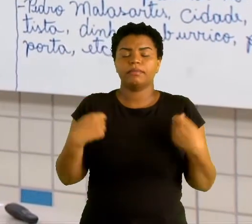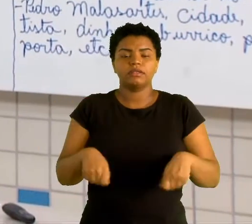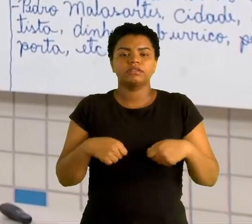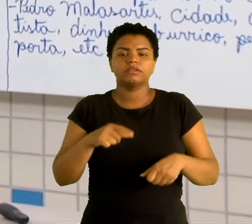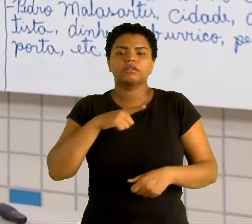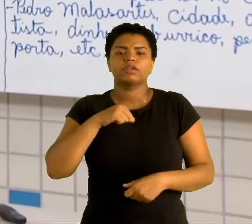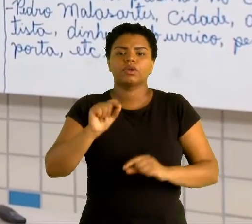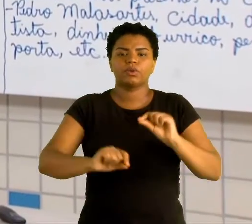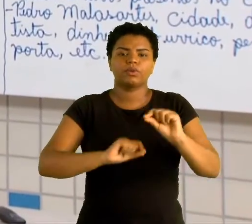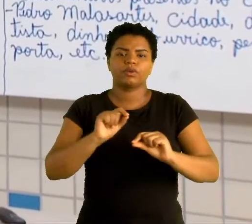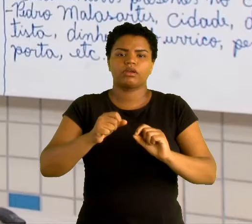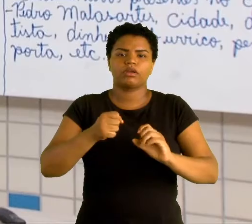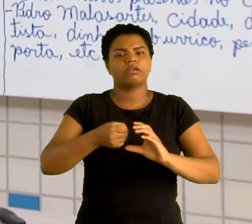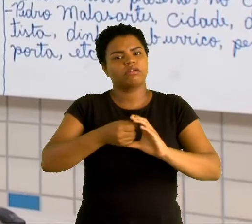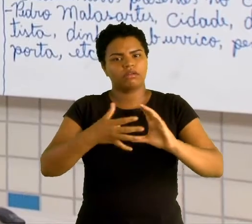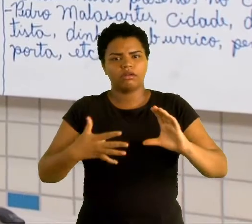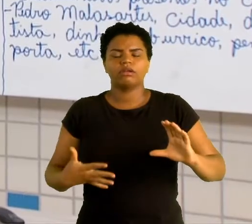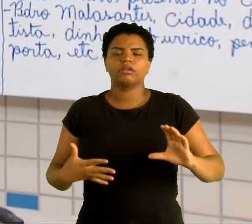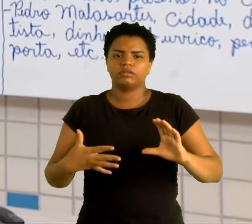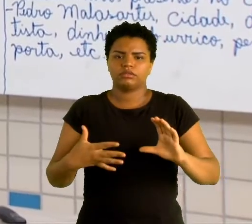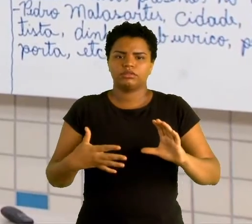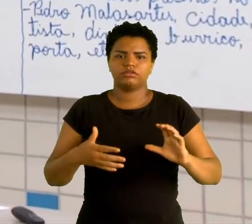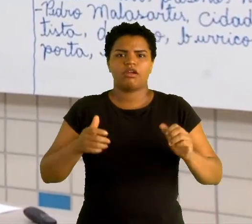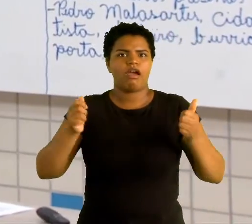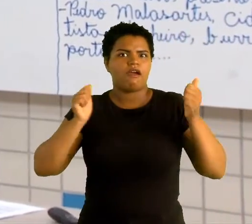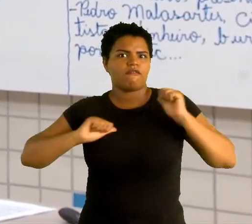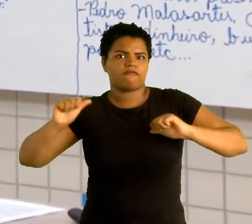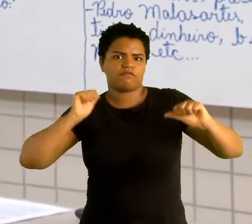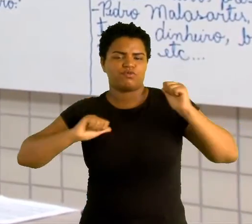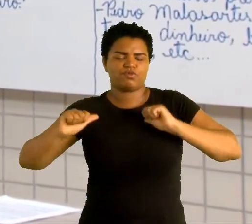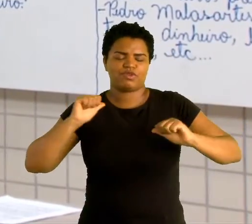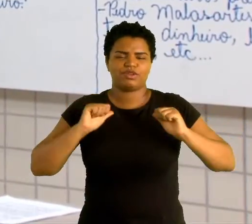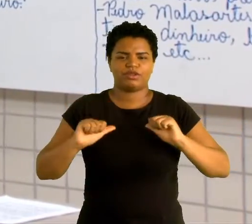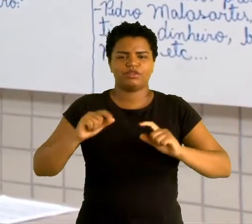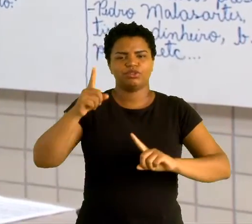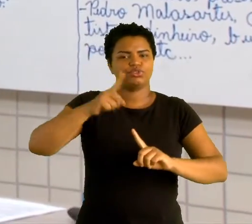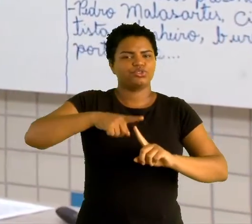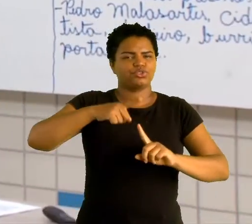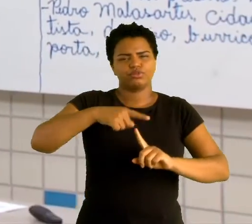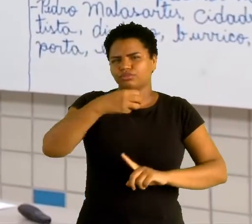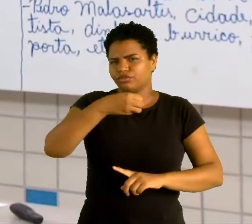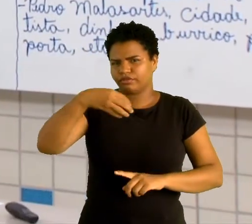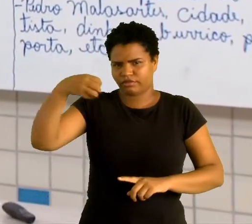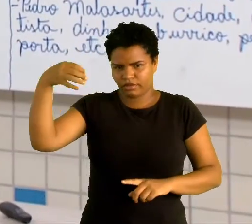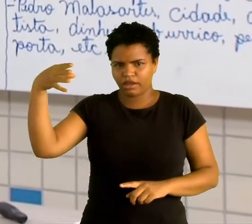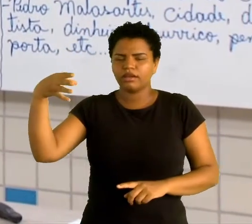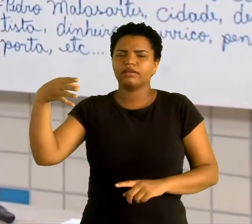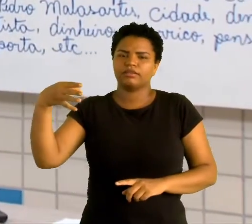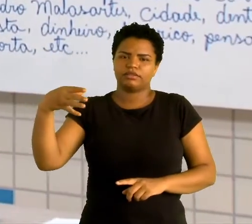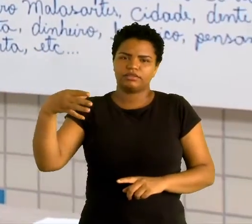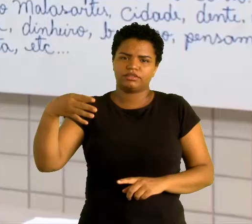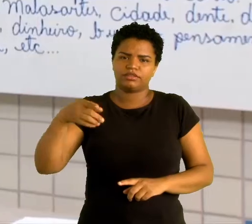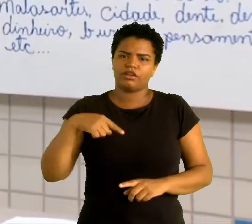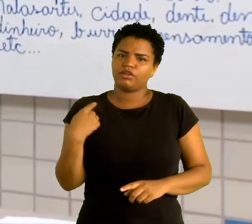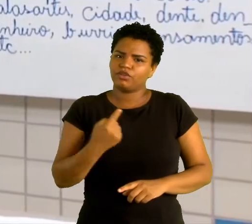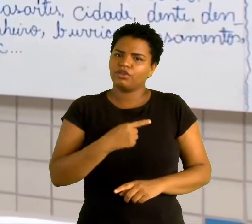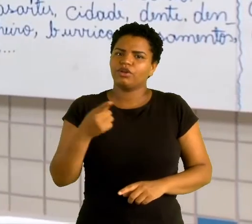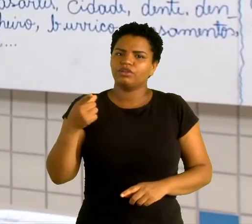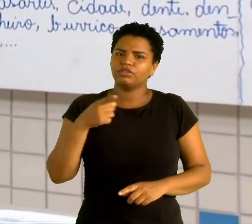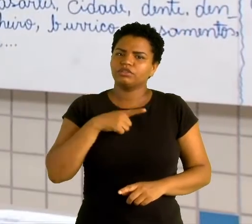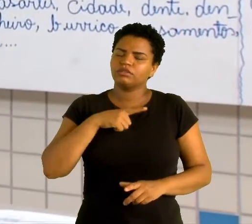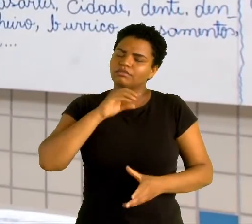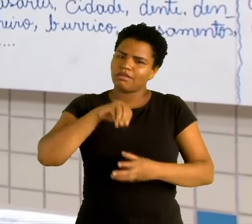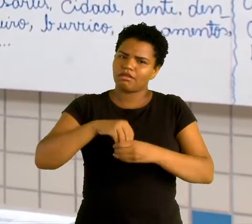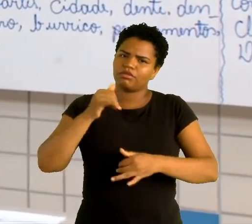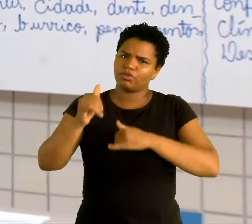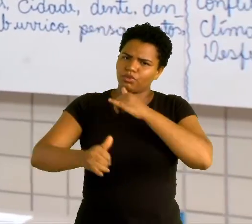ter essa característica de aventureiros. Os tipos de viagem, quais são os tipos de viagem que a gente tem no conto?